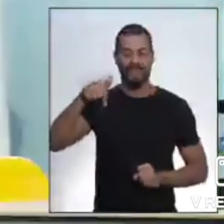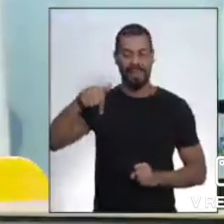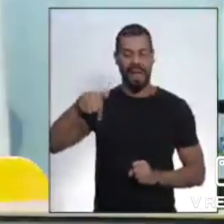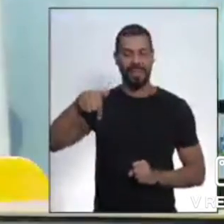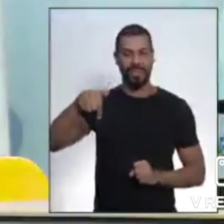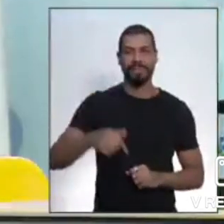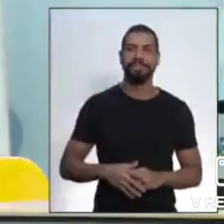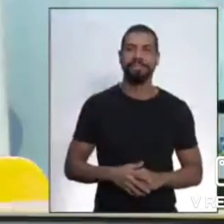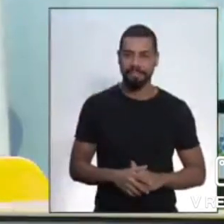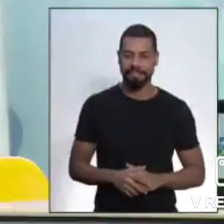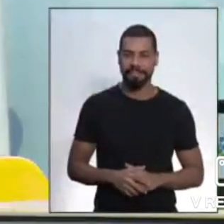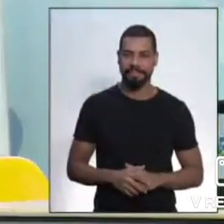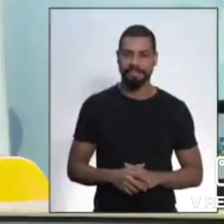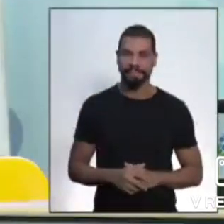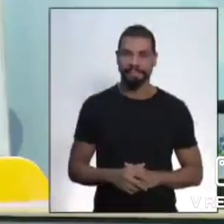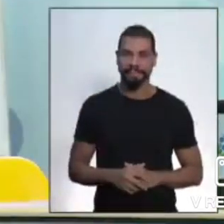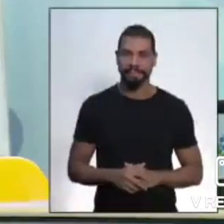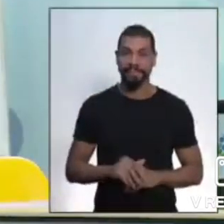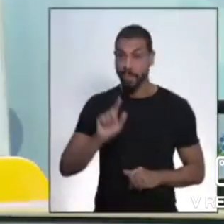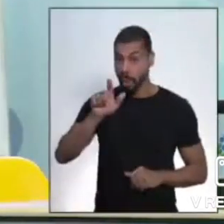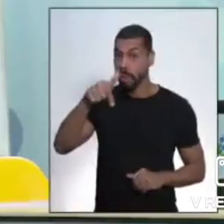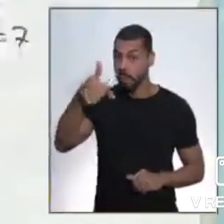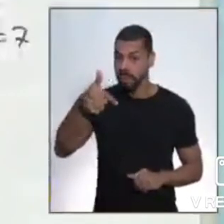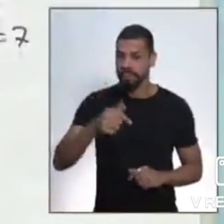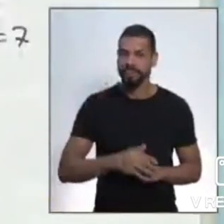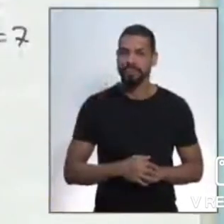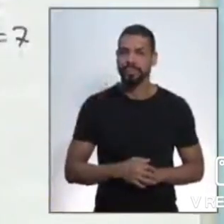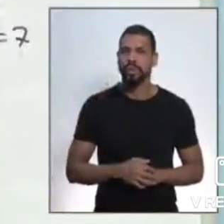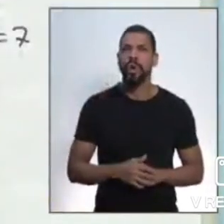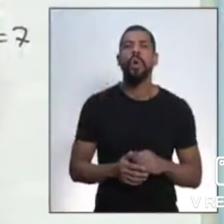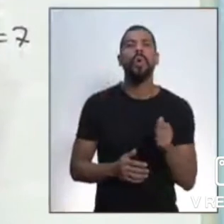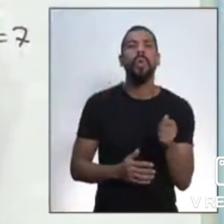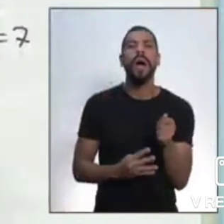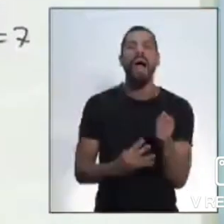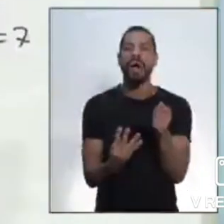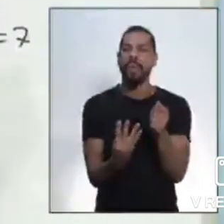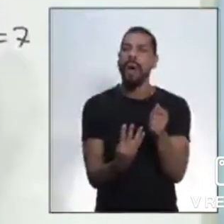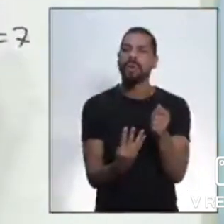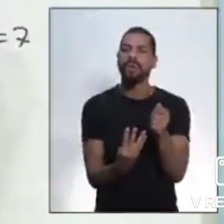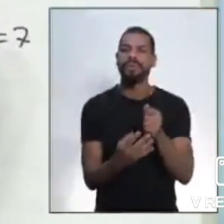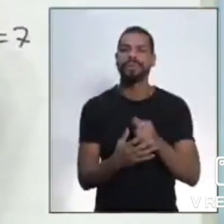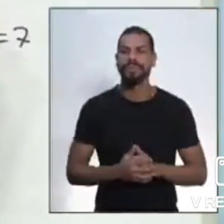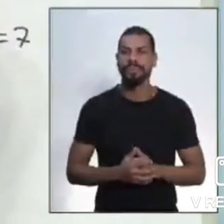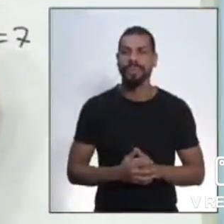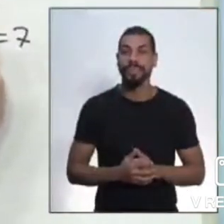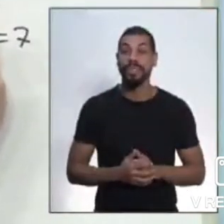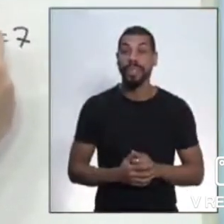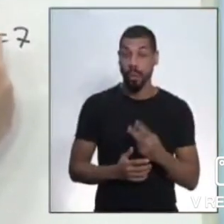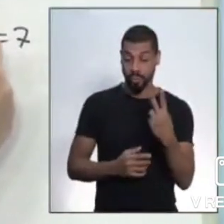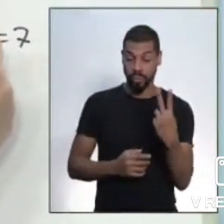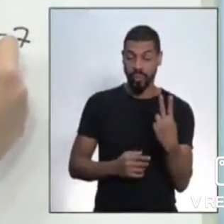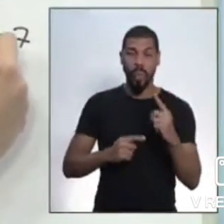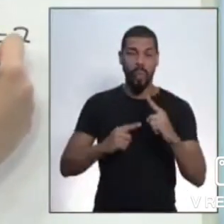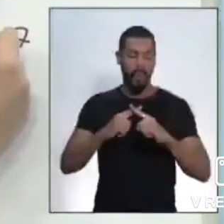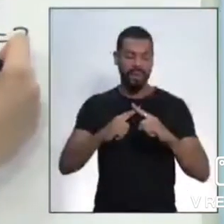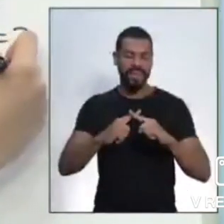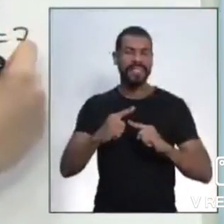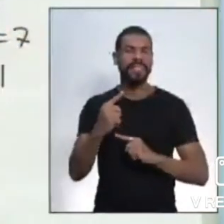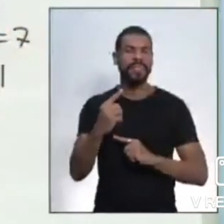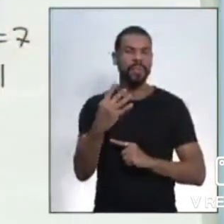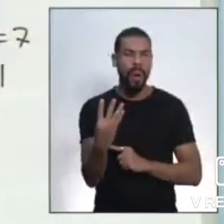dá 7. No próximo, o A4, meu A4 é 2 vezes